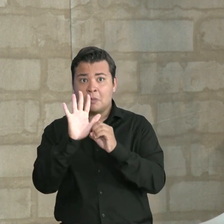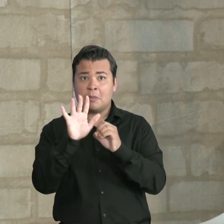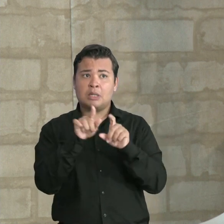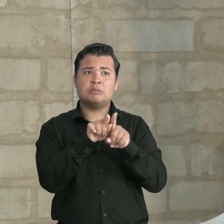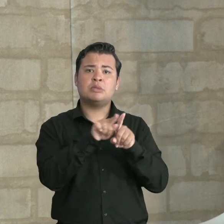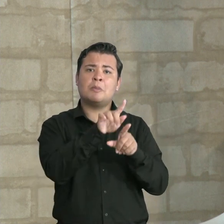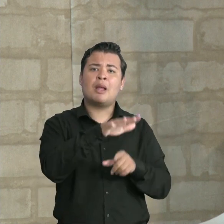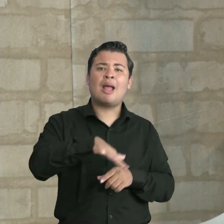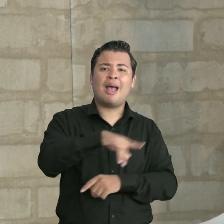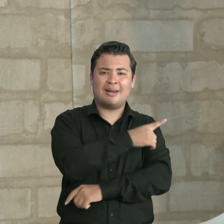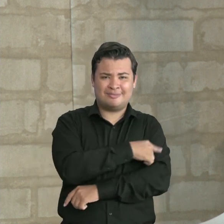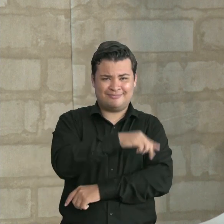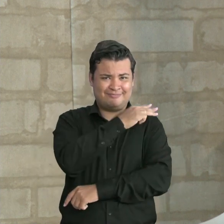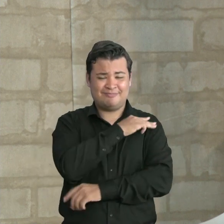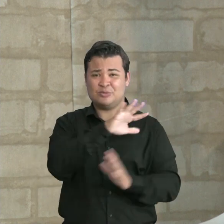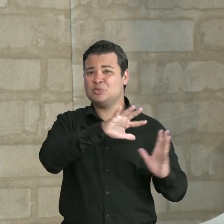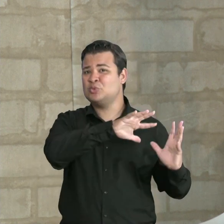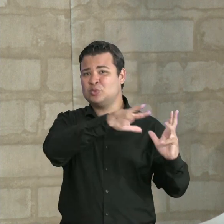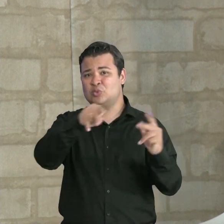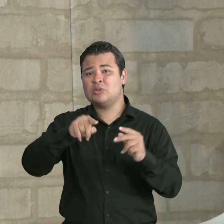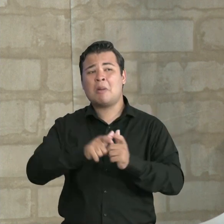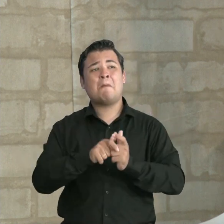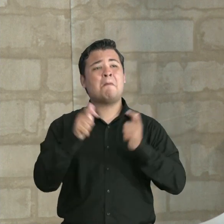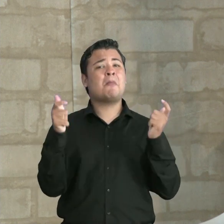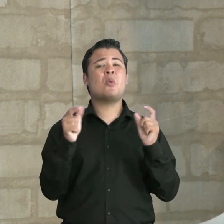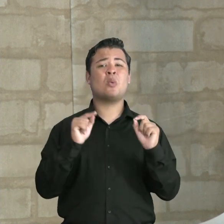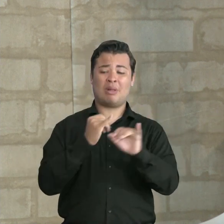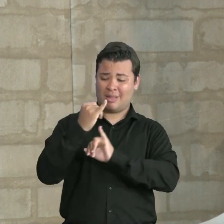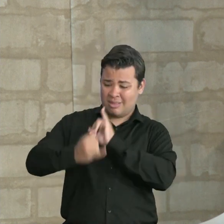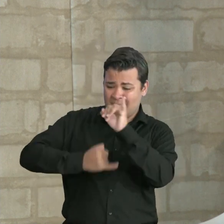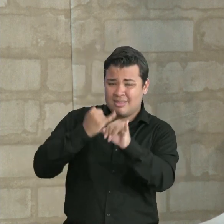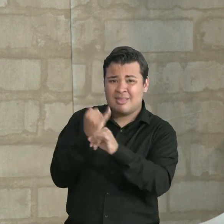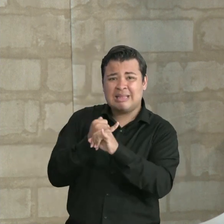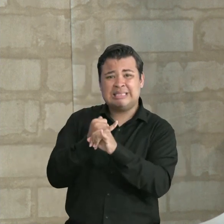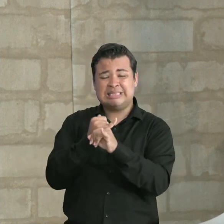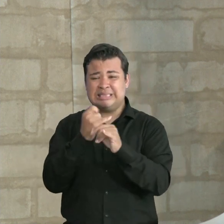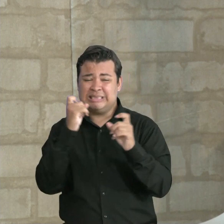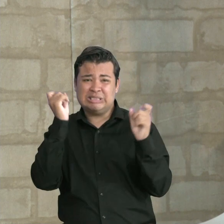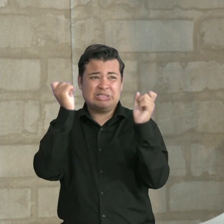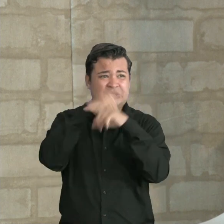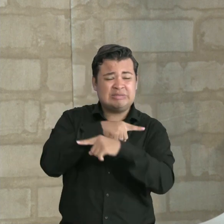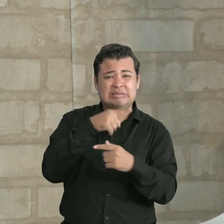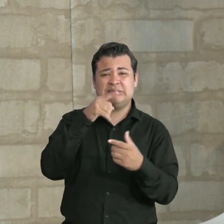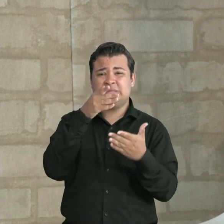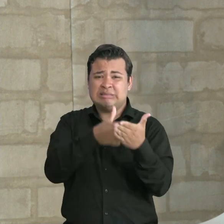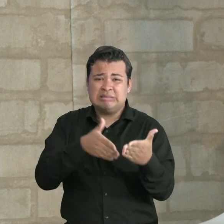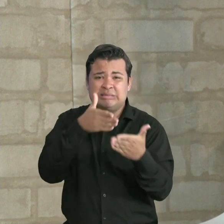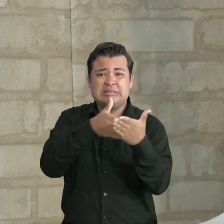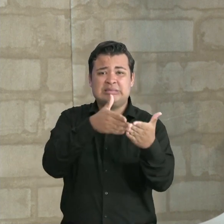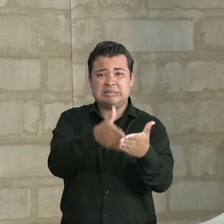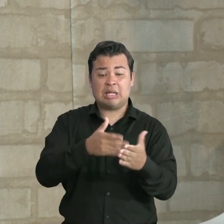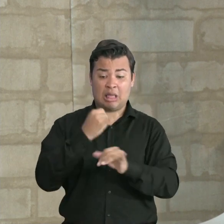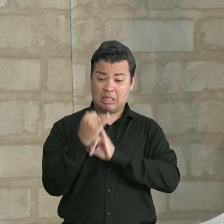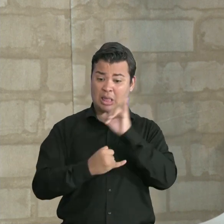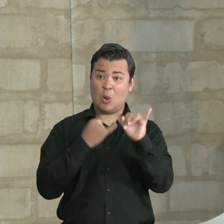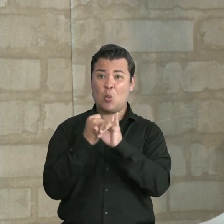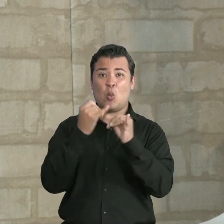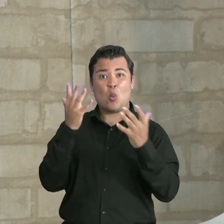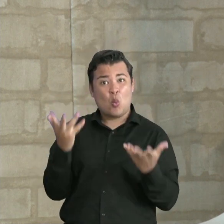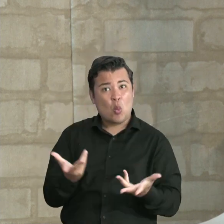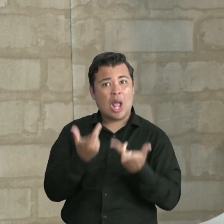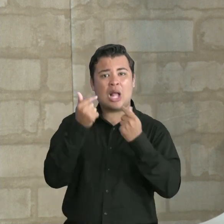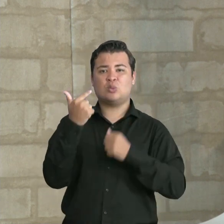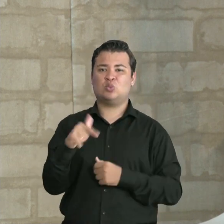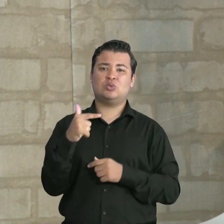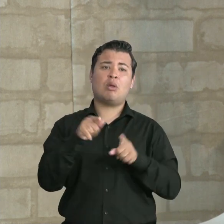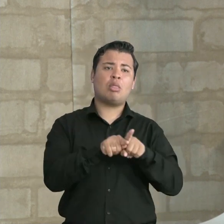diria da educação de modo em geral, a dificuldade de acesso à internet, ou internet de qualidade, falta